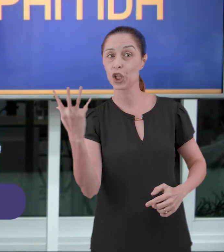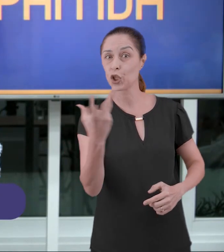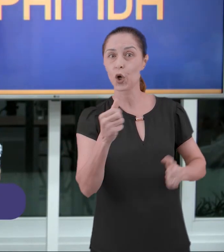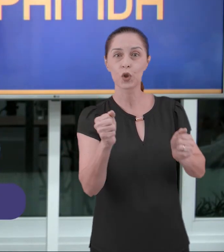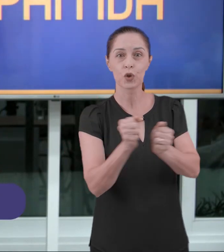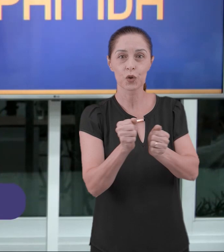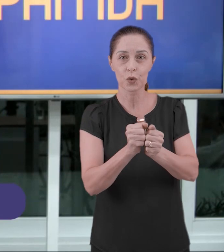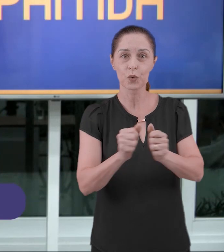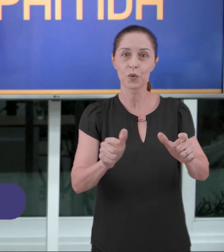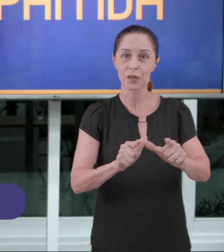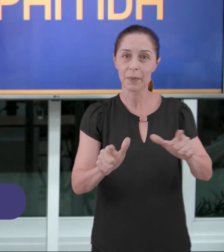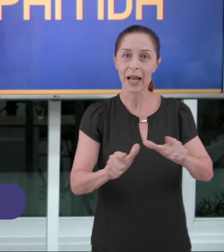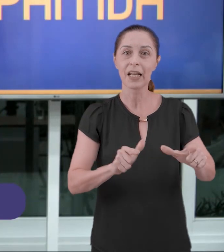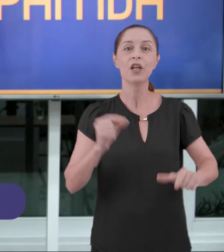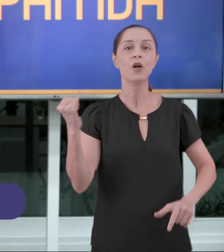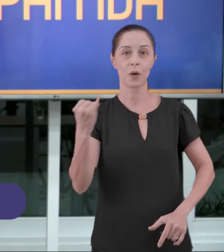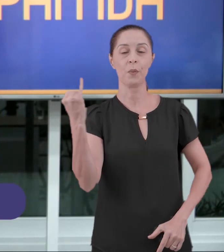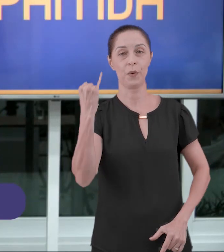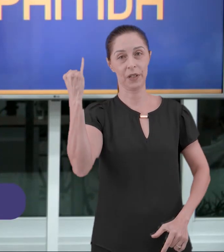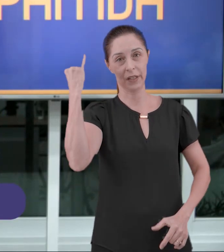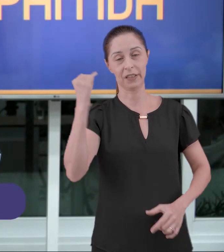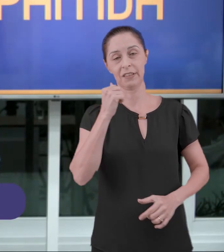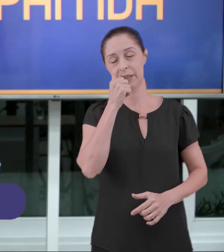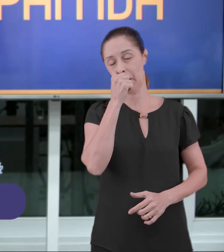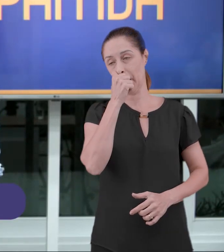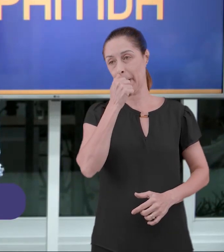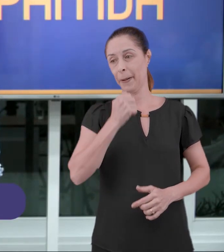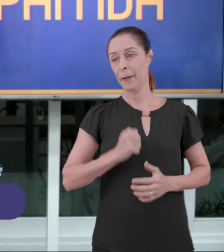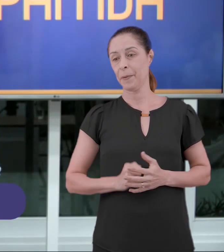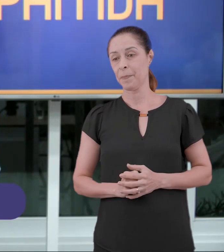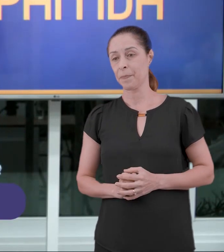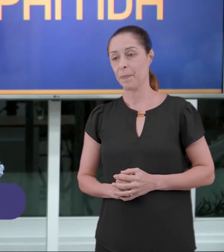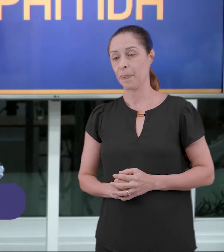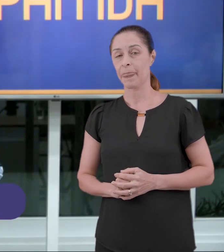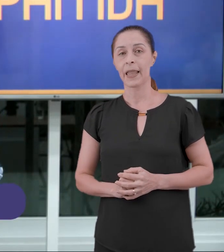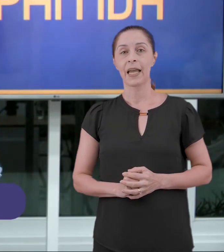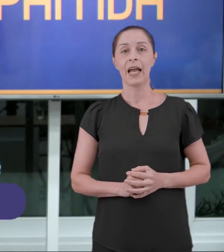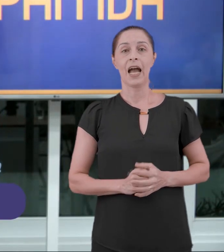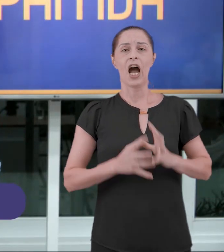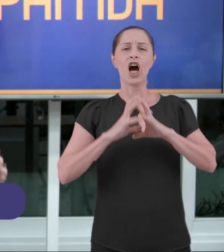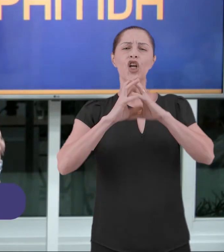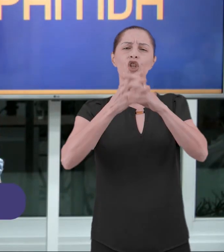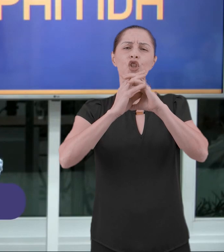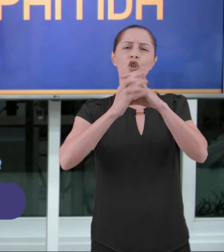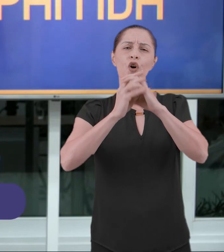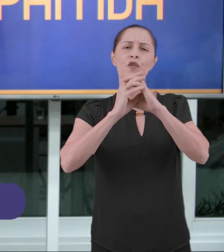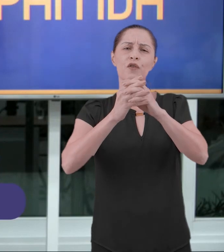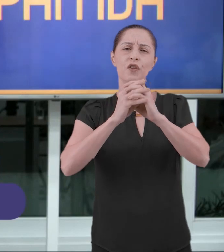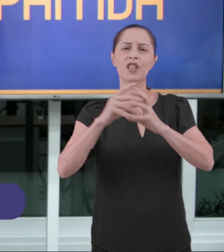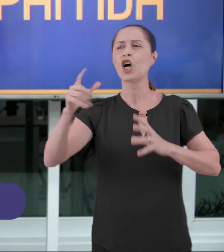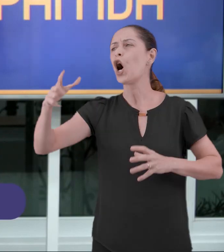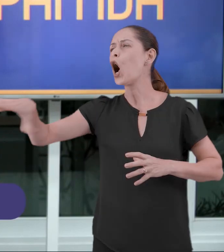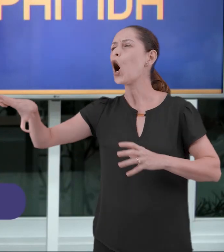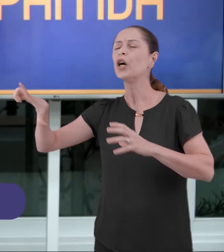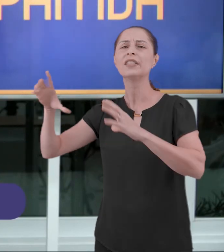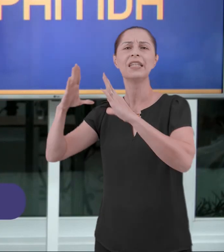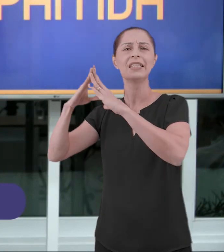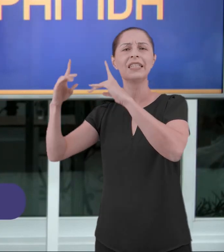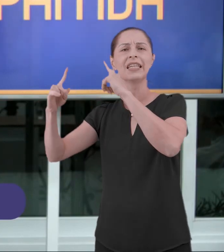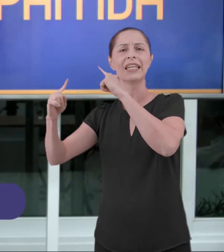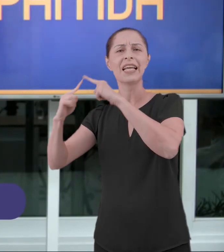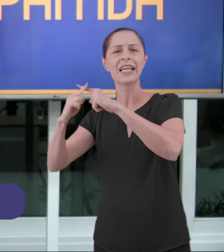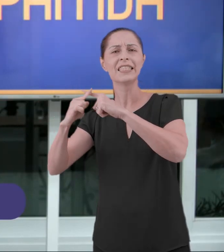tais deficiências, muitas vezes confundem também. Eu gostaria de saber a opinião da Eliana, da importância